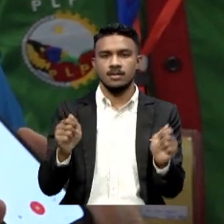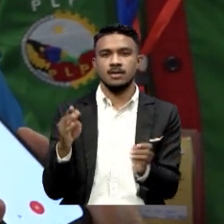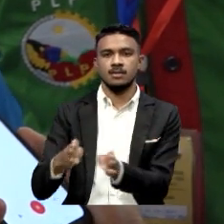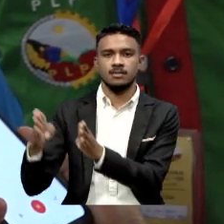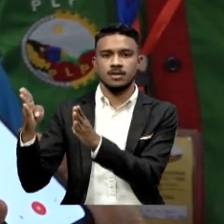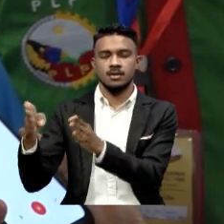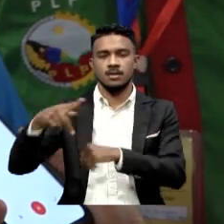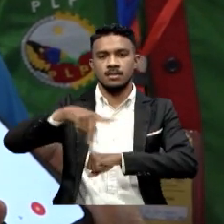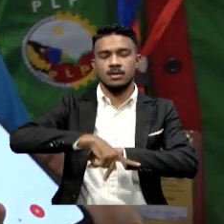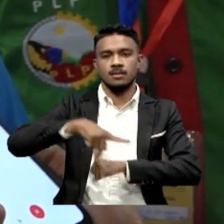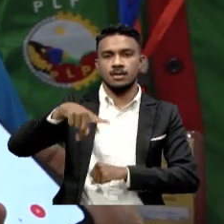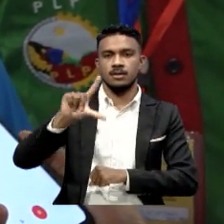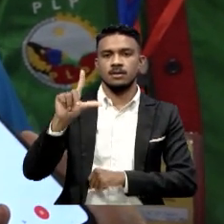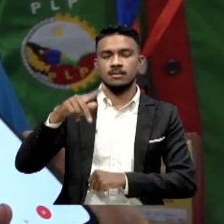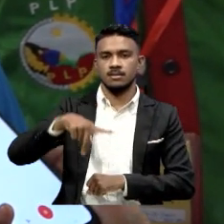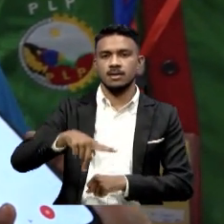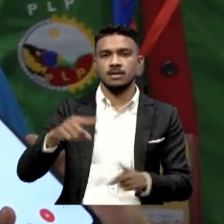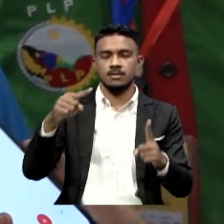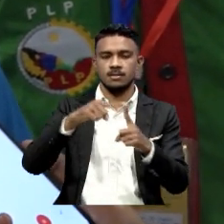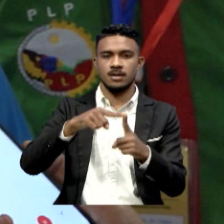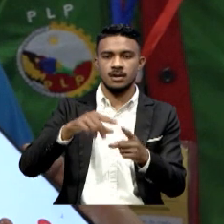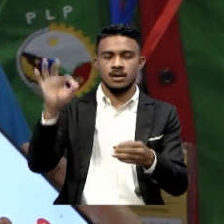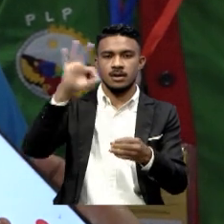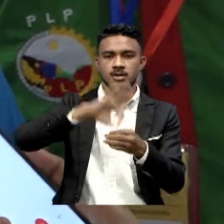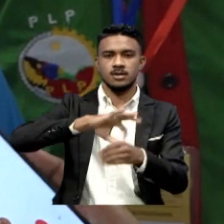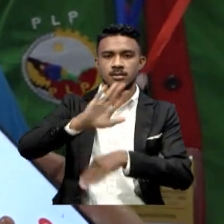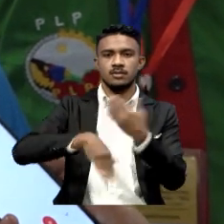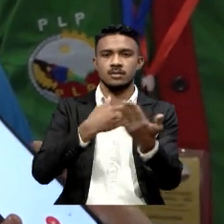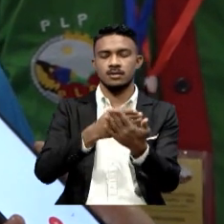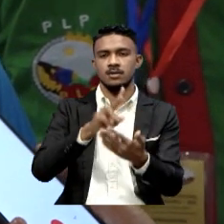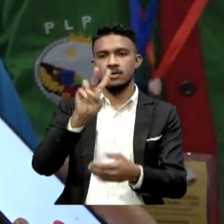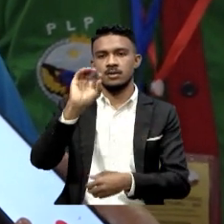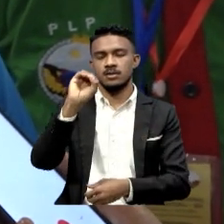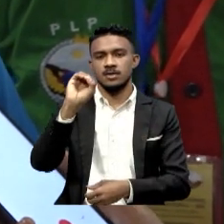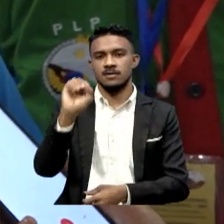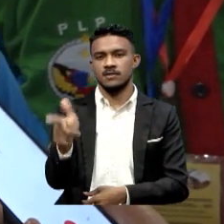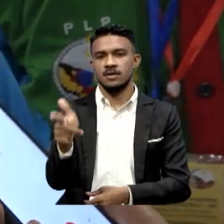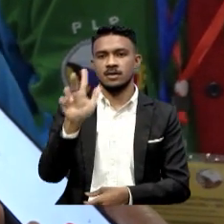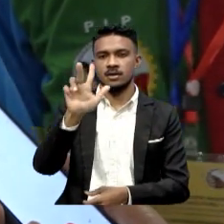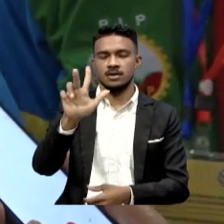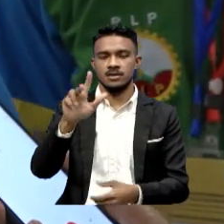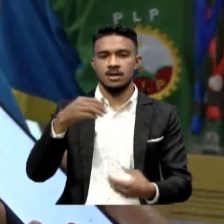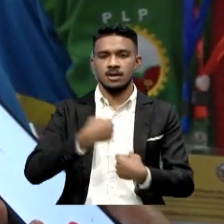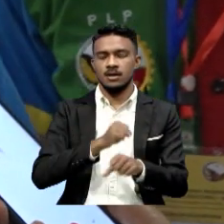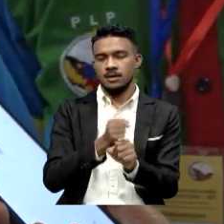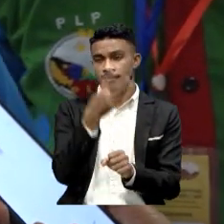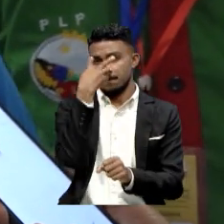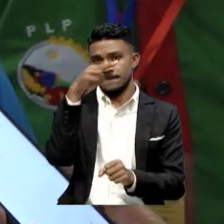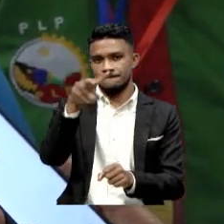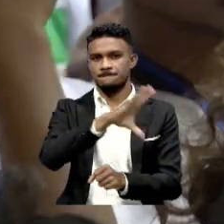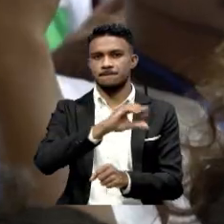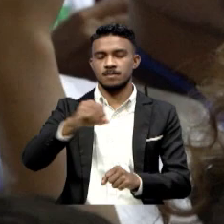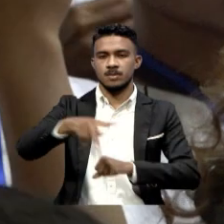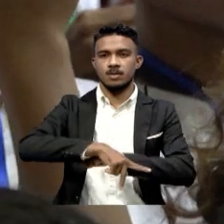Libertação Popular para a eleição geral 2023, no haré processo será para políticas públicas